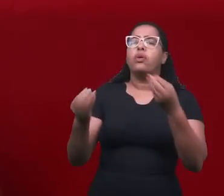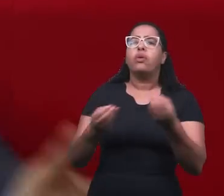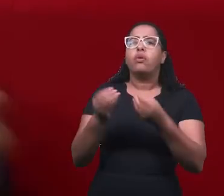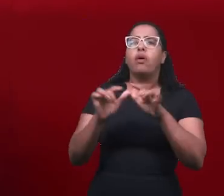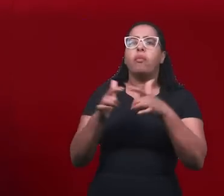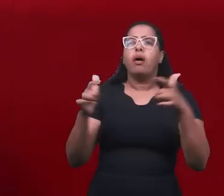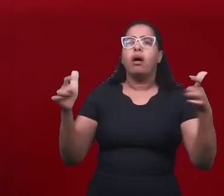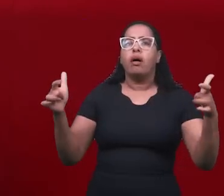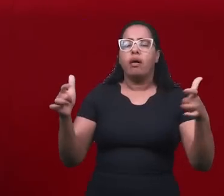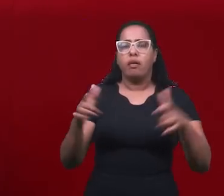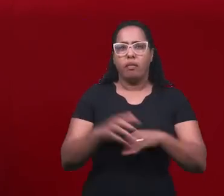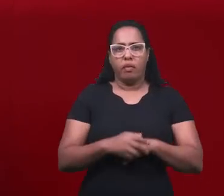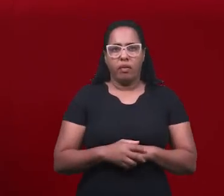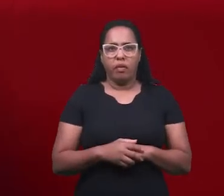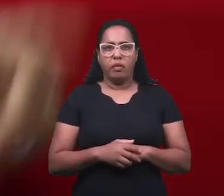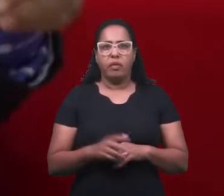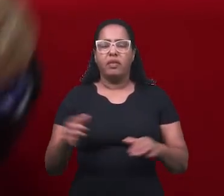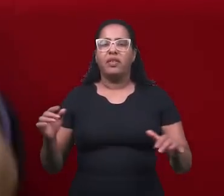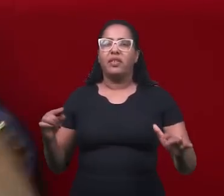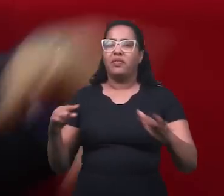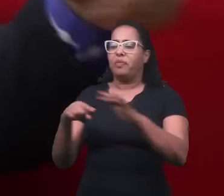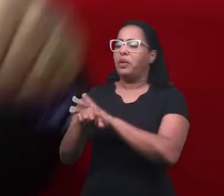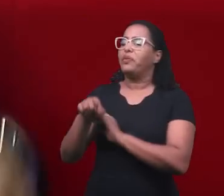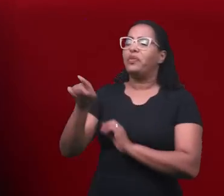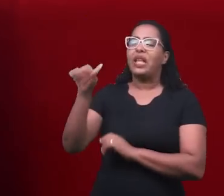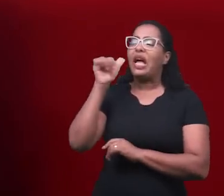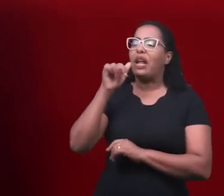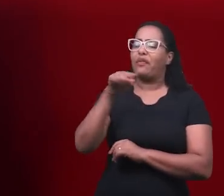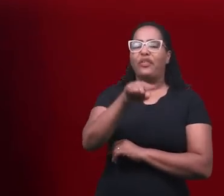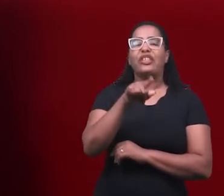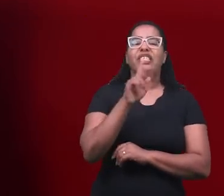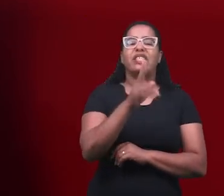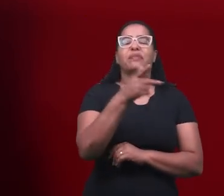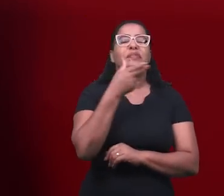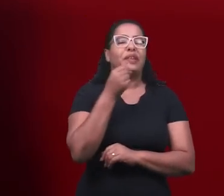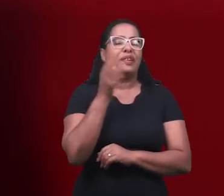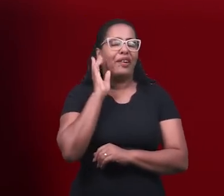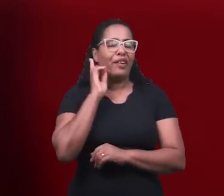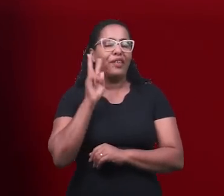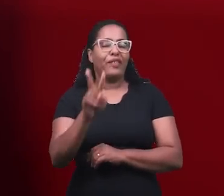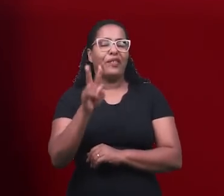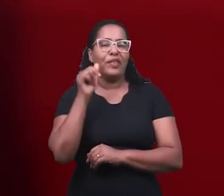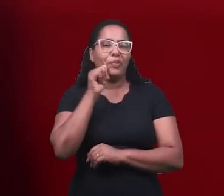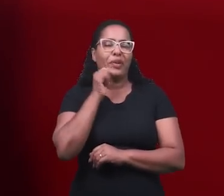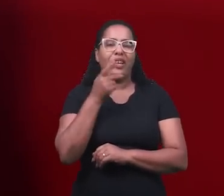esse processo de crescimento? Deixa eu perguntar para ela, só está você falando, vamos ver as mulheres.